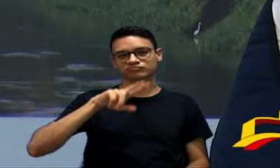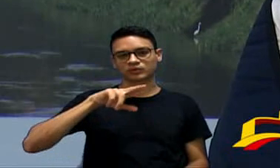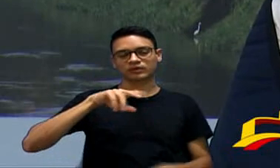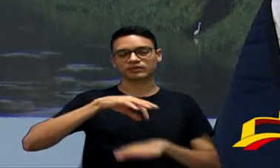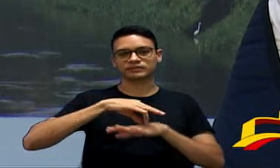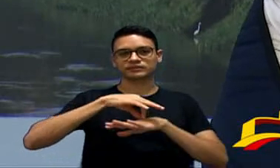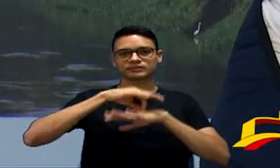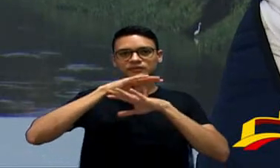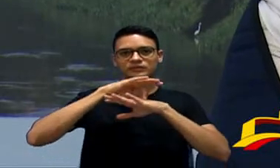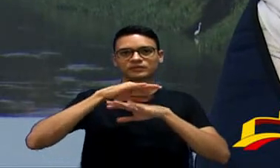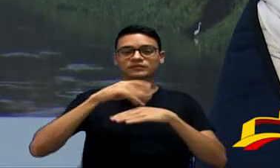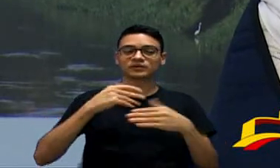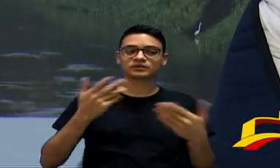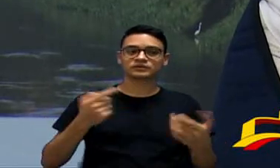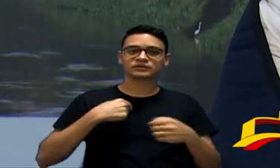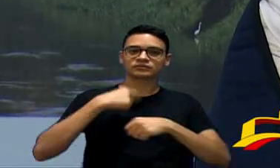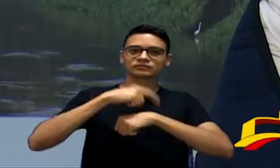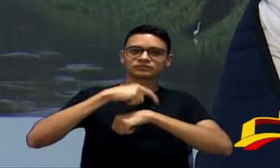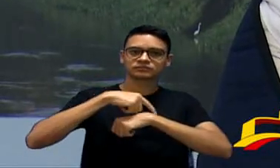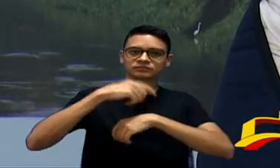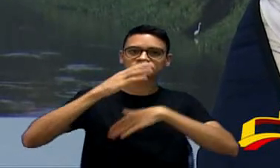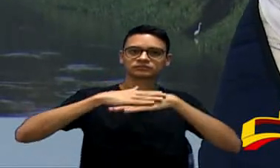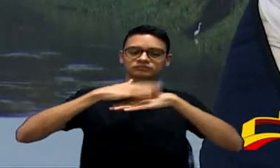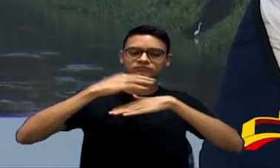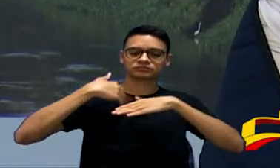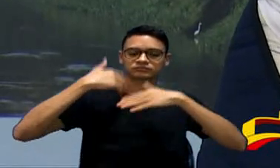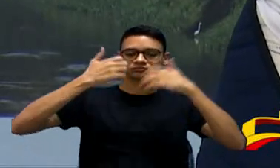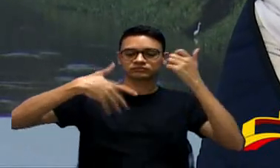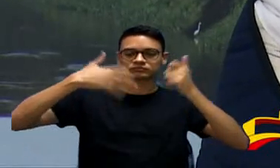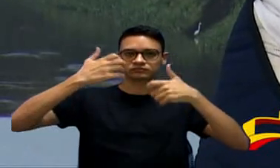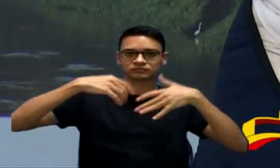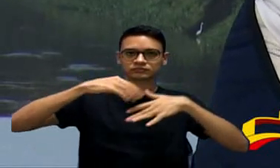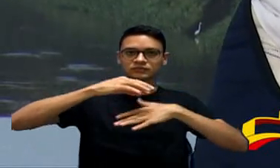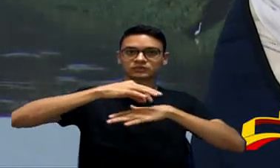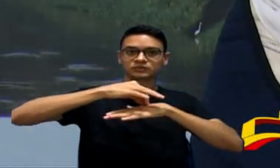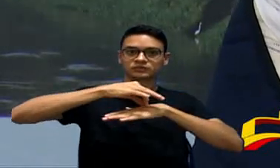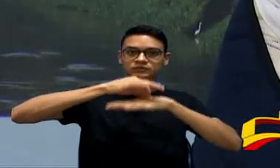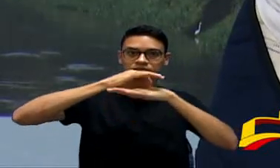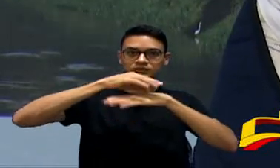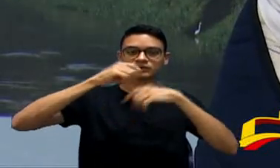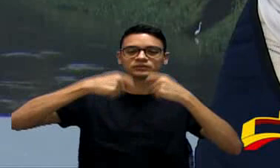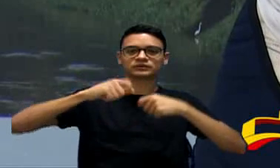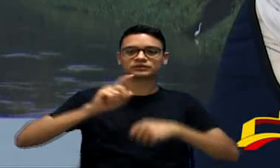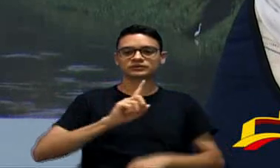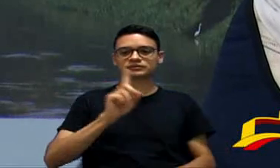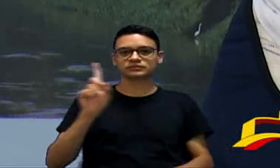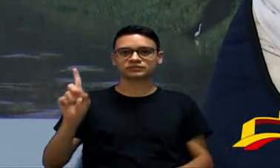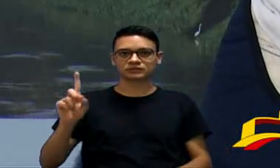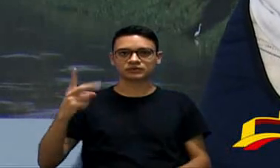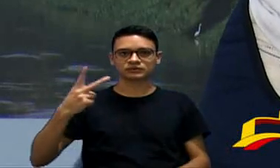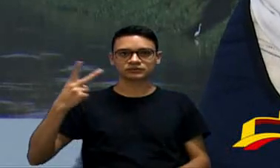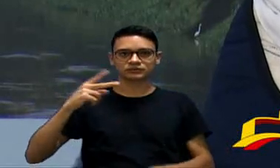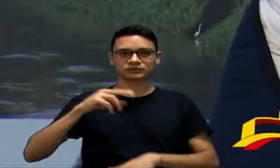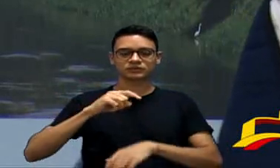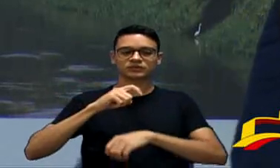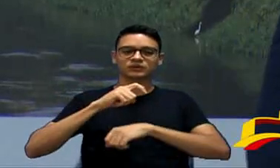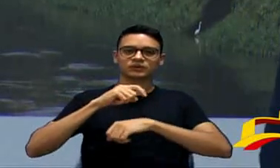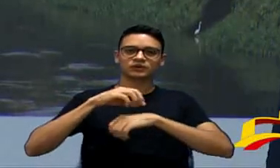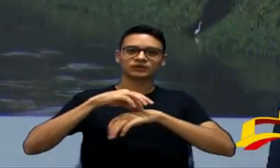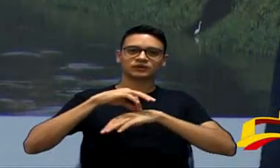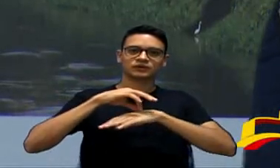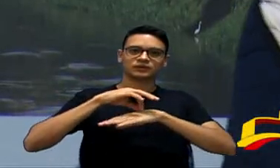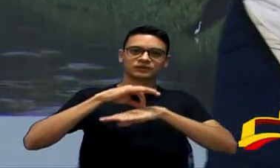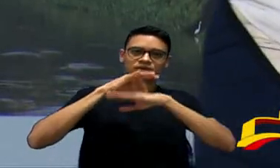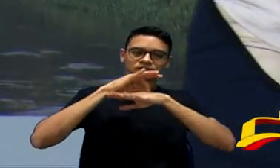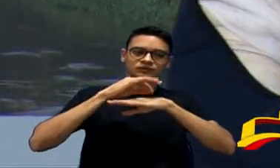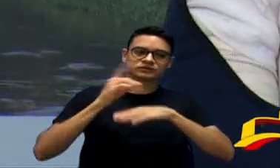eu consiga utilizar esse tempo de fala, vereador Hélio, o líder tem que se ausentar e o vice-líder assume, que é o que está acontecendo aqui agora.